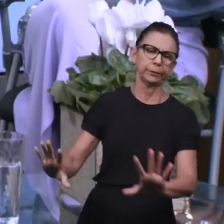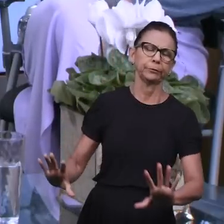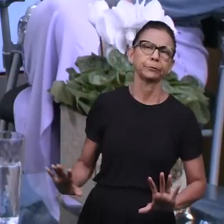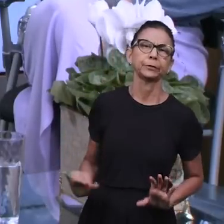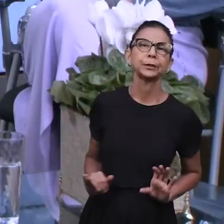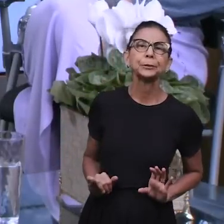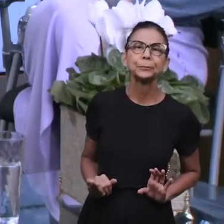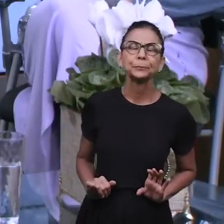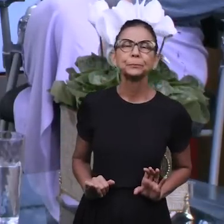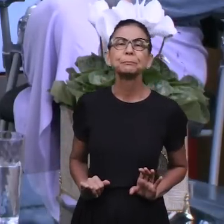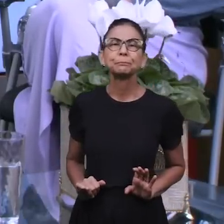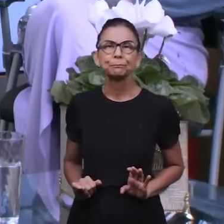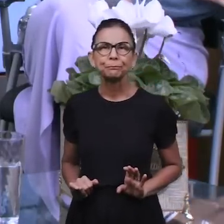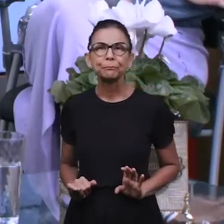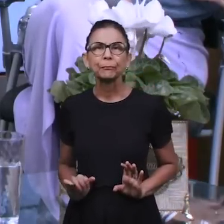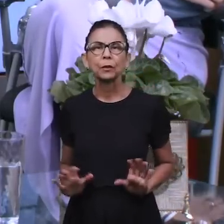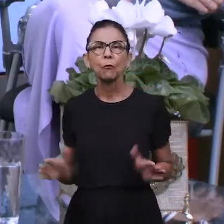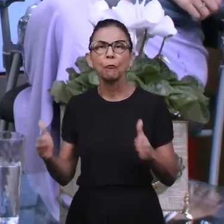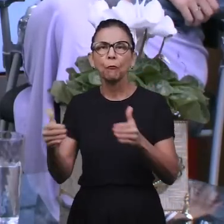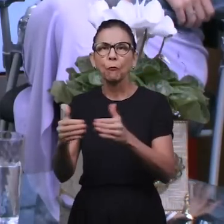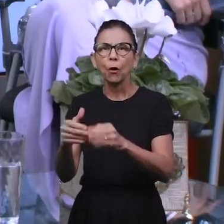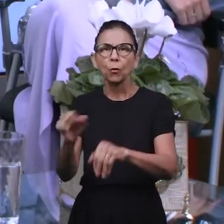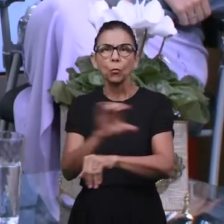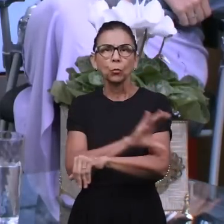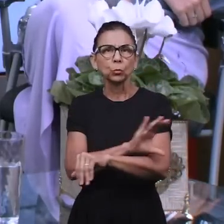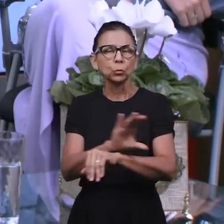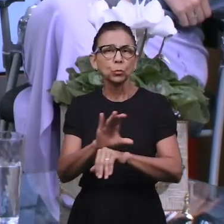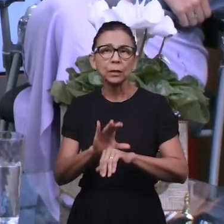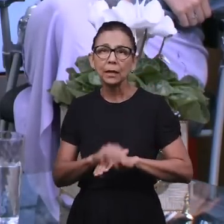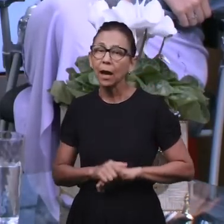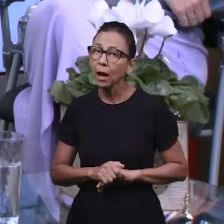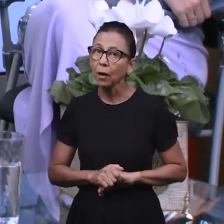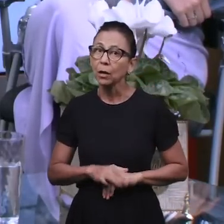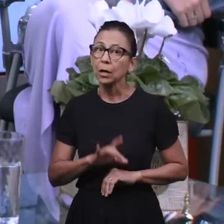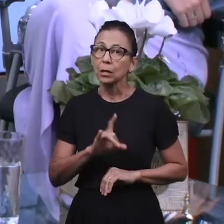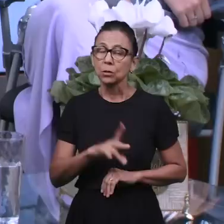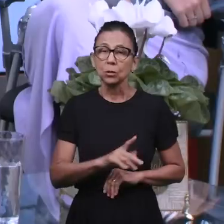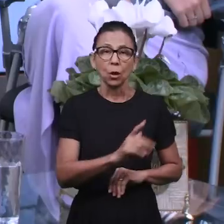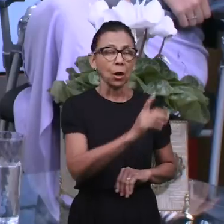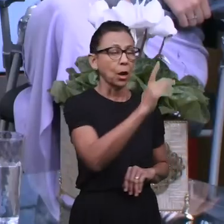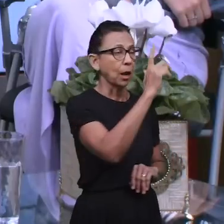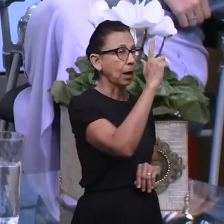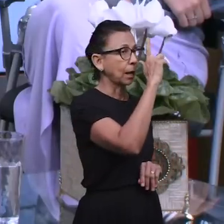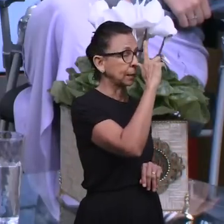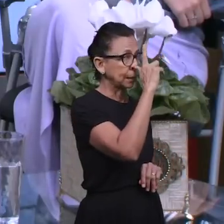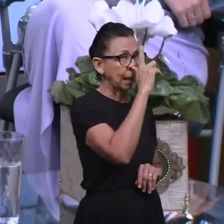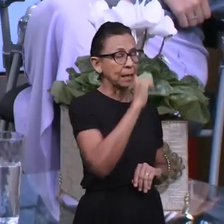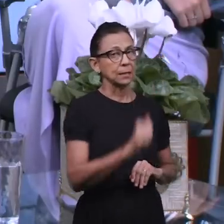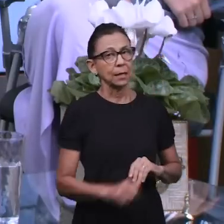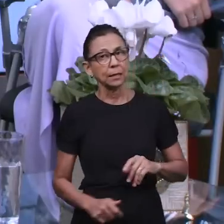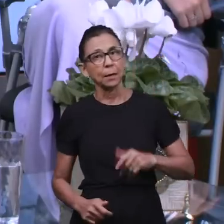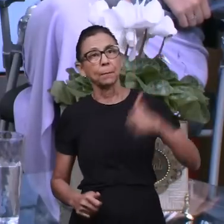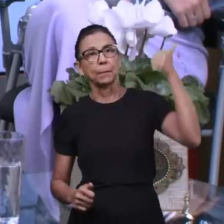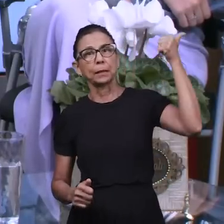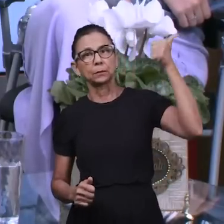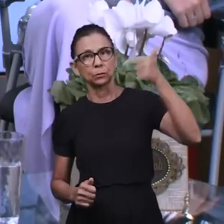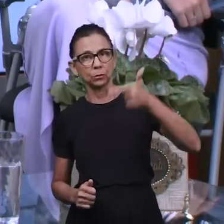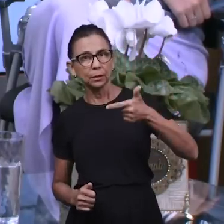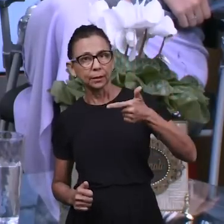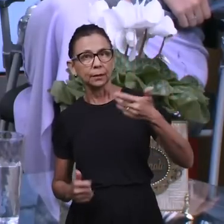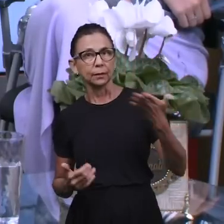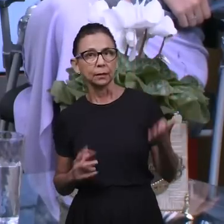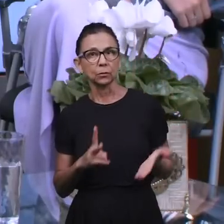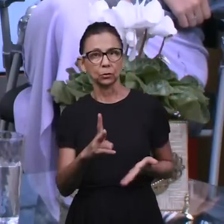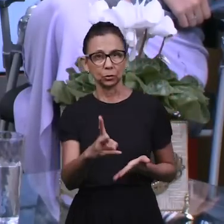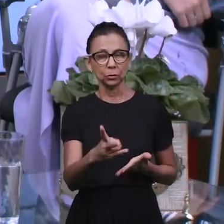o centro cultural da época. Só perdia para Atenas, que era o centro filosófico, e até hoje é referência para nós, né?